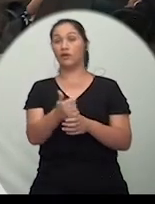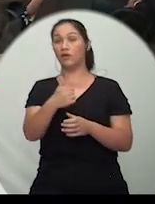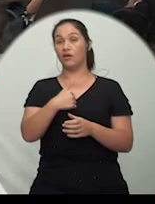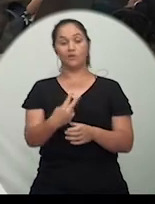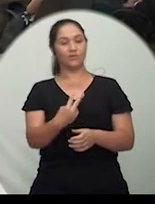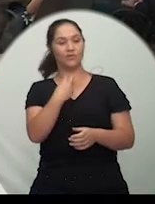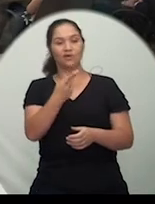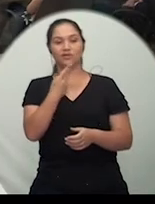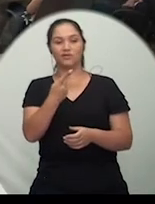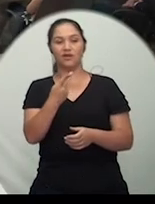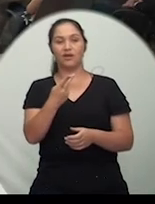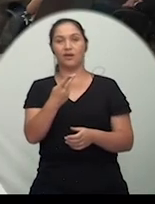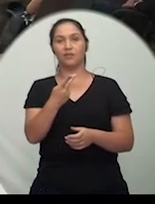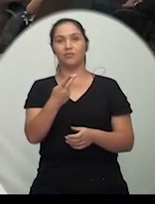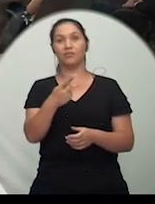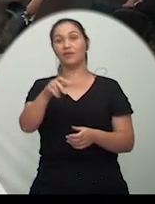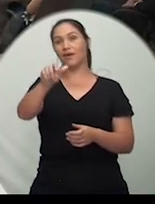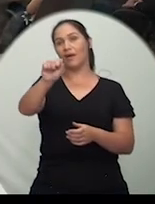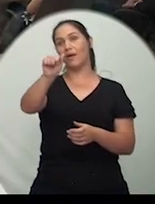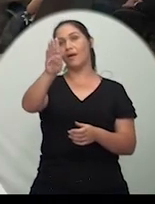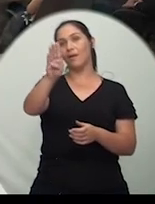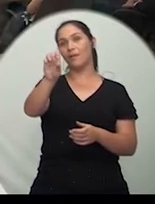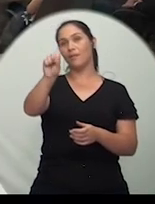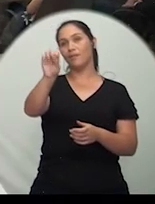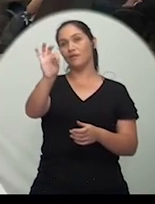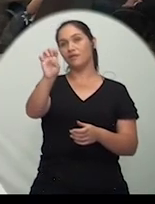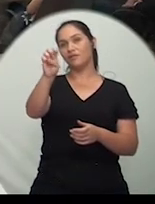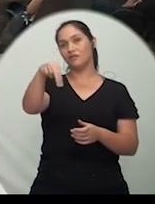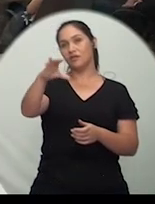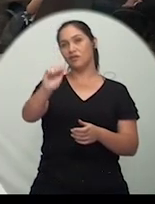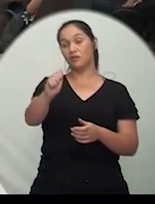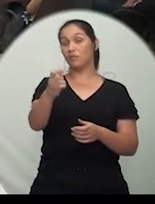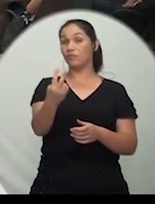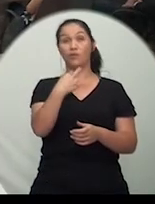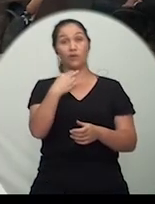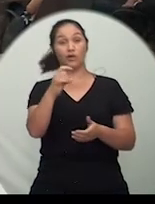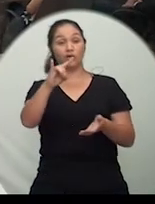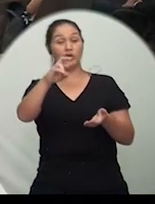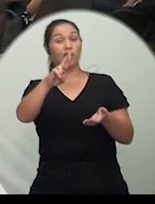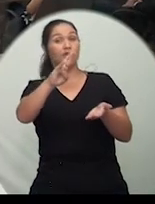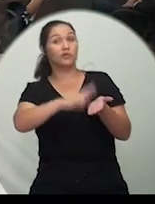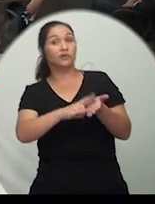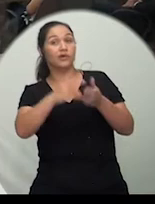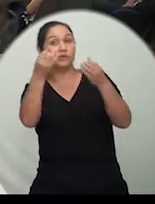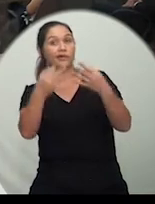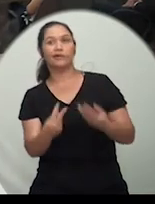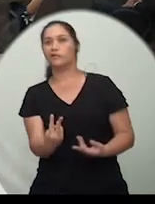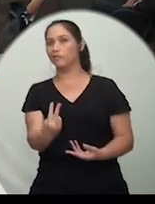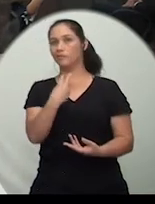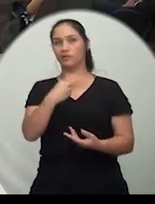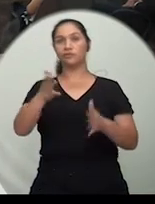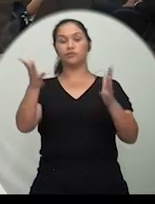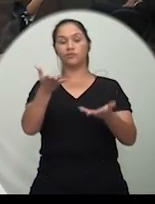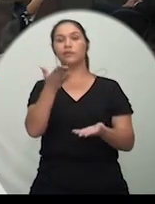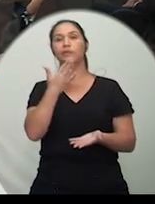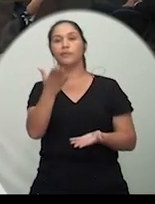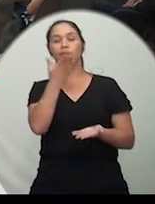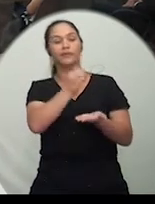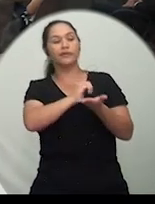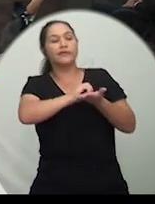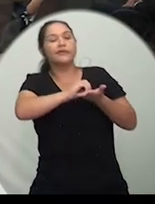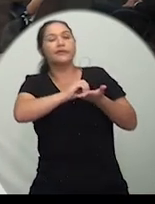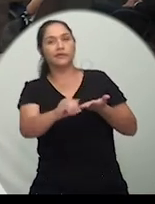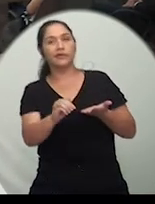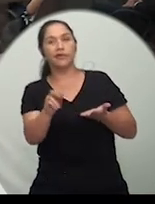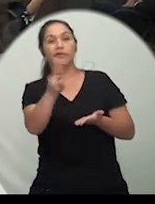172 do regimento interno. Solicito ao senhor secretário para que faça a chamada nominal